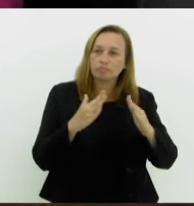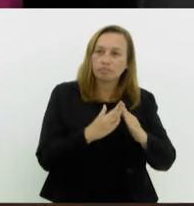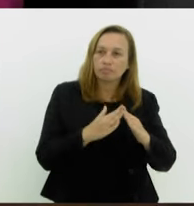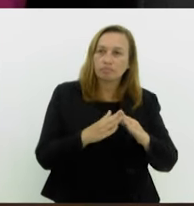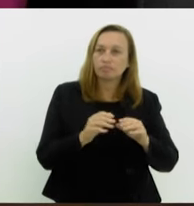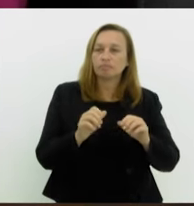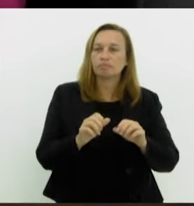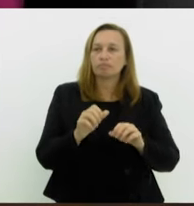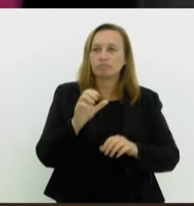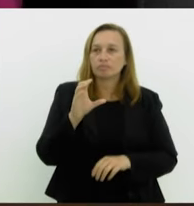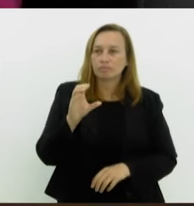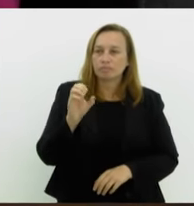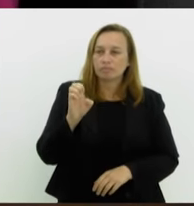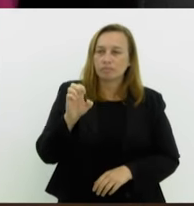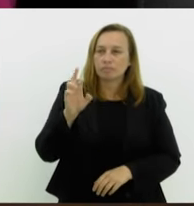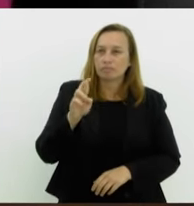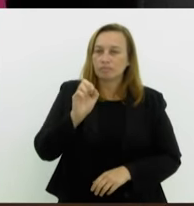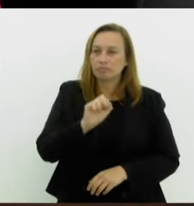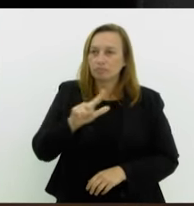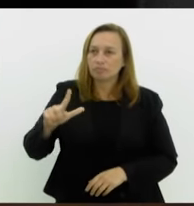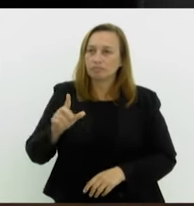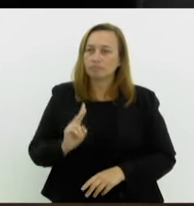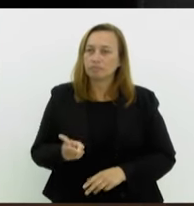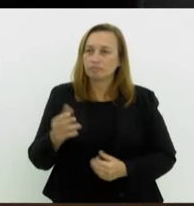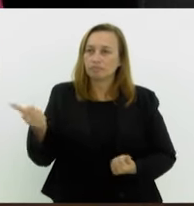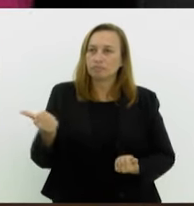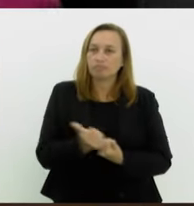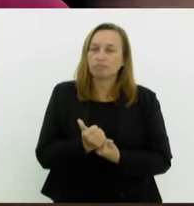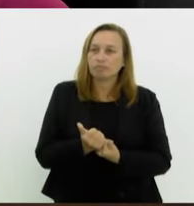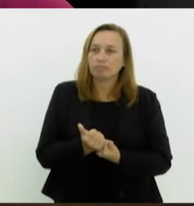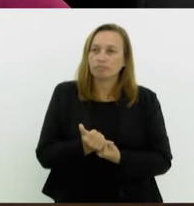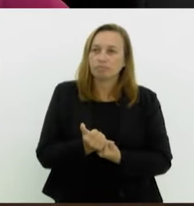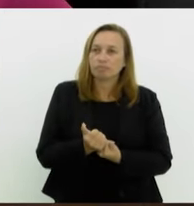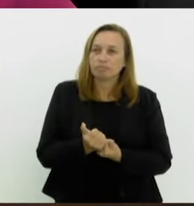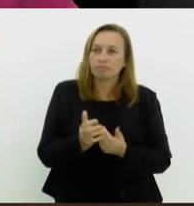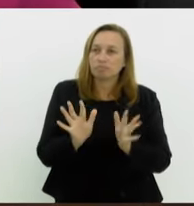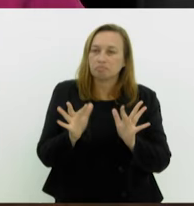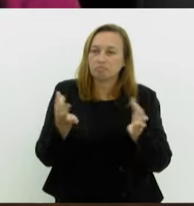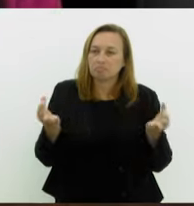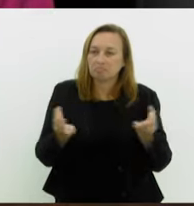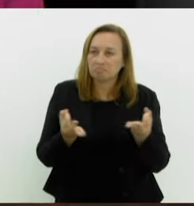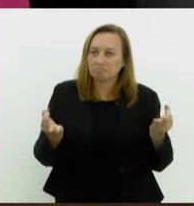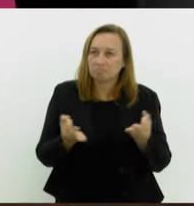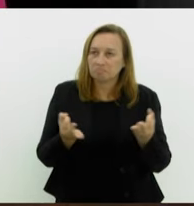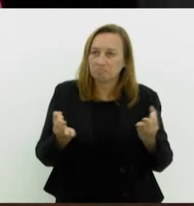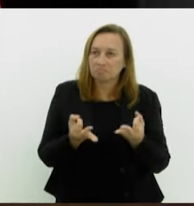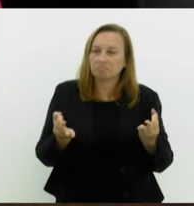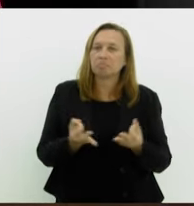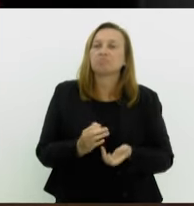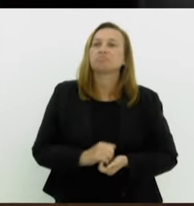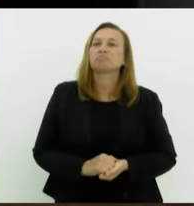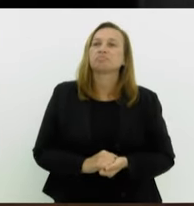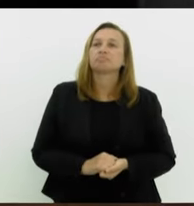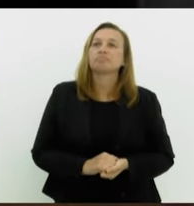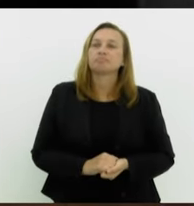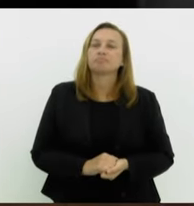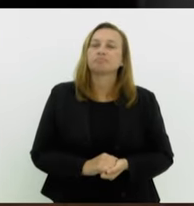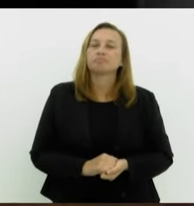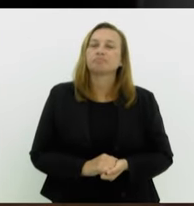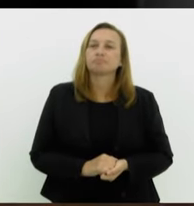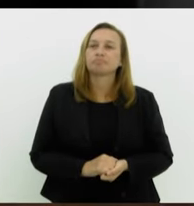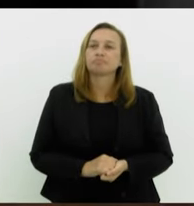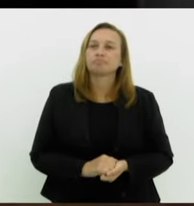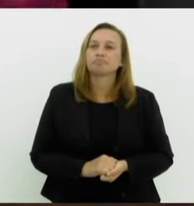cerimonial que sempre nos apoia de forma grandiosa os nossos eventos a